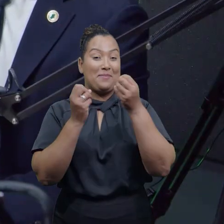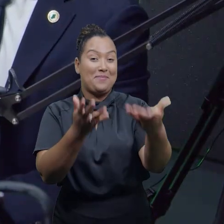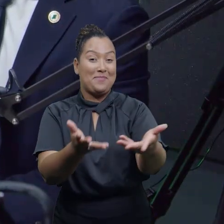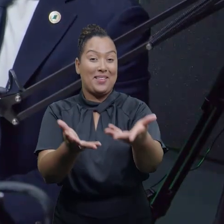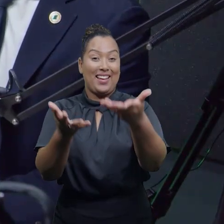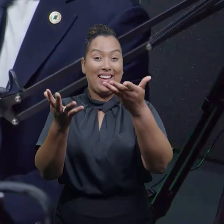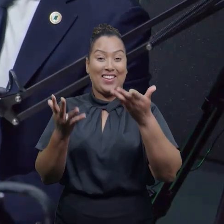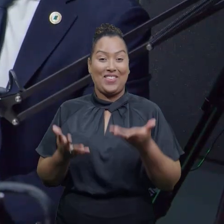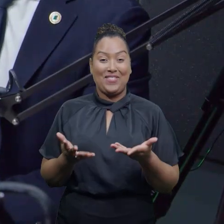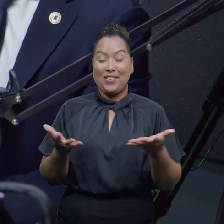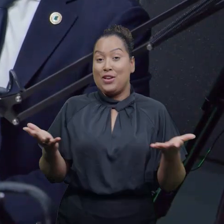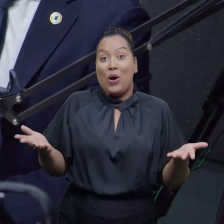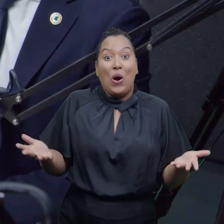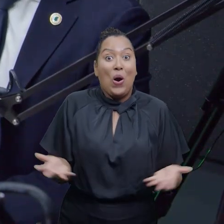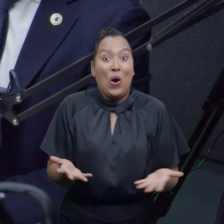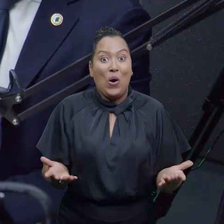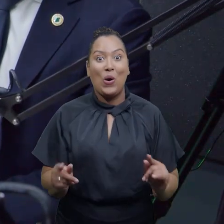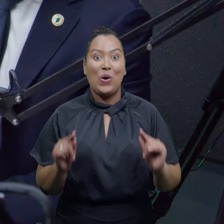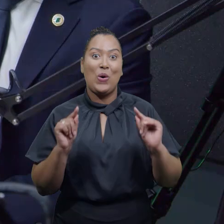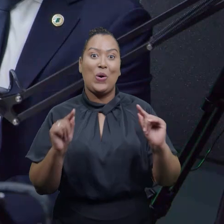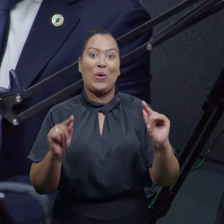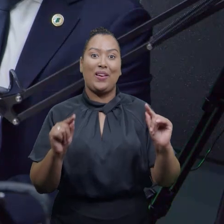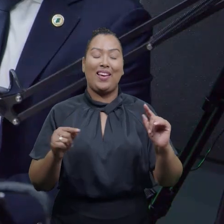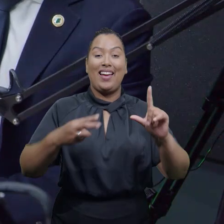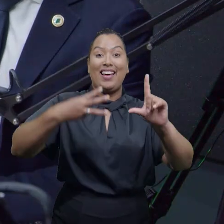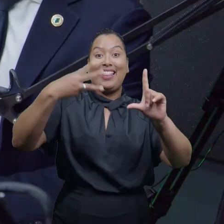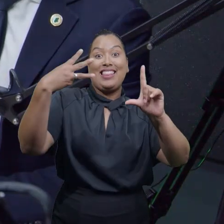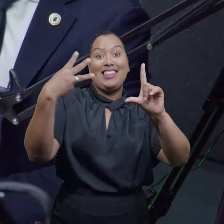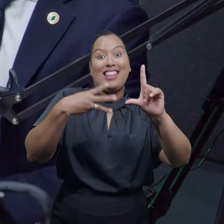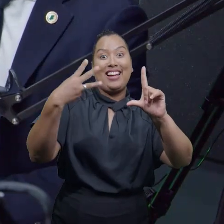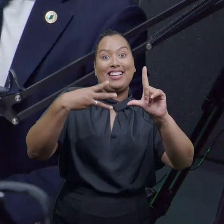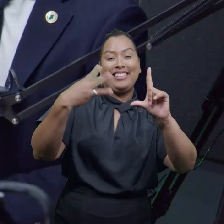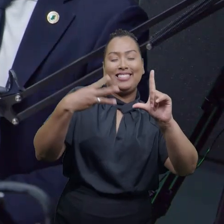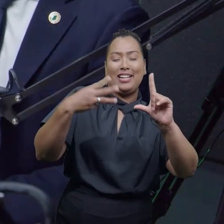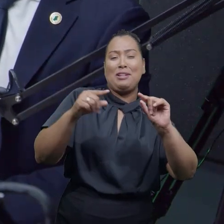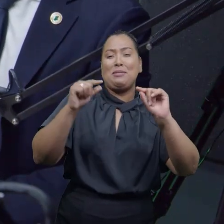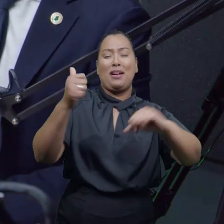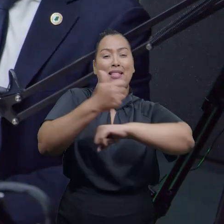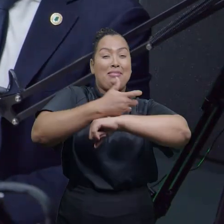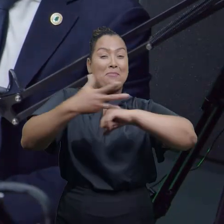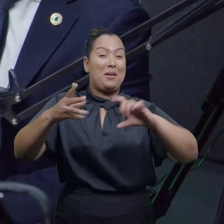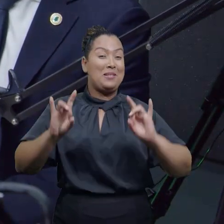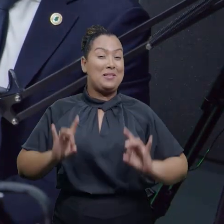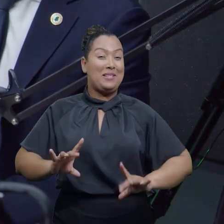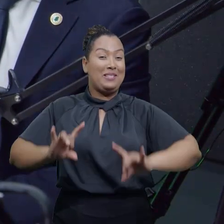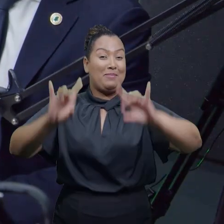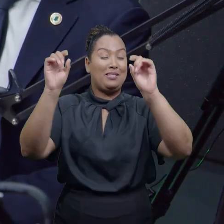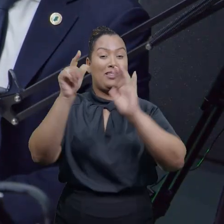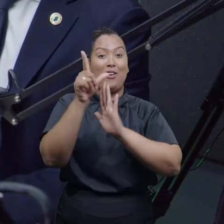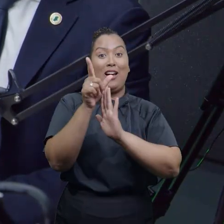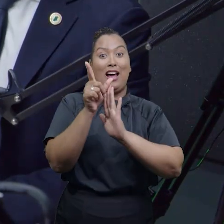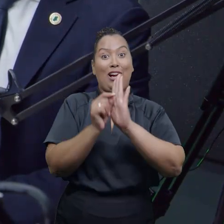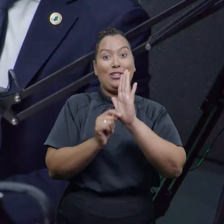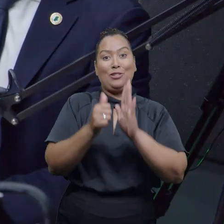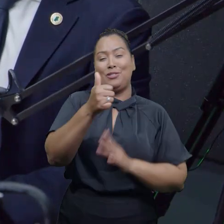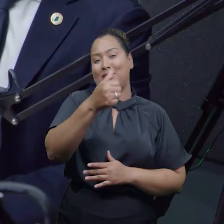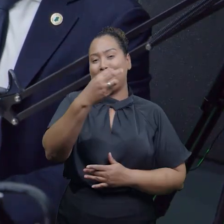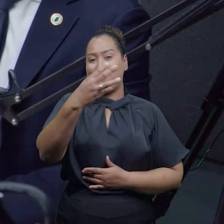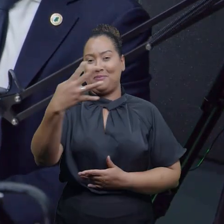Sejam todas bem-vindas e bem-vindos, e chegamos ao terceiro episódio da temporada especial do podcast